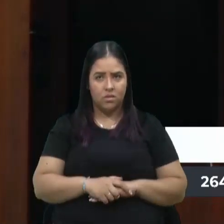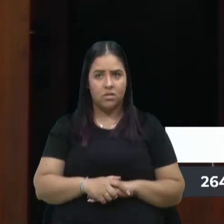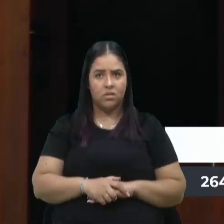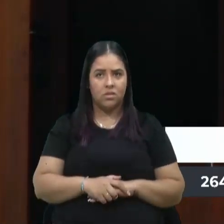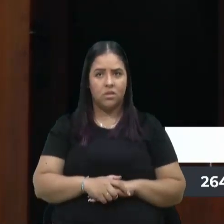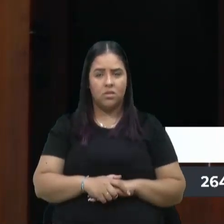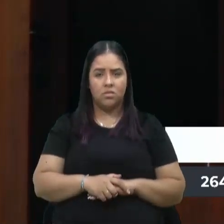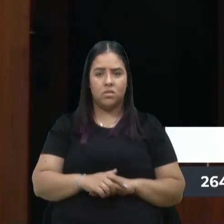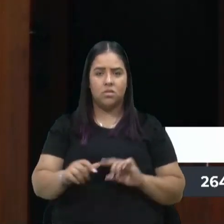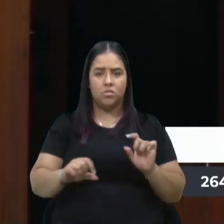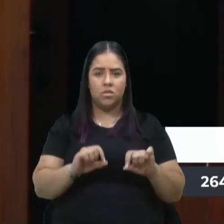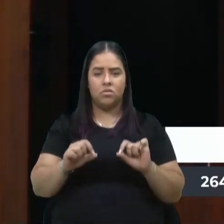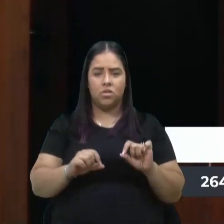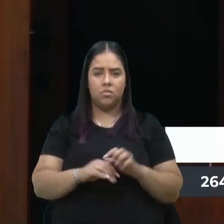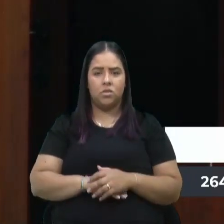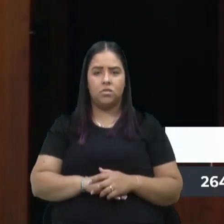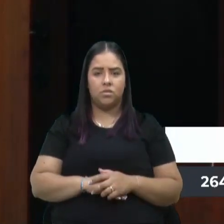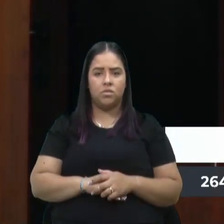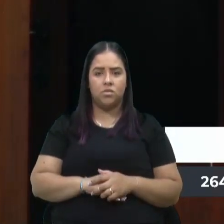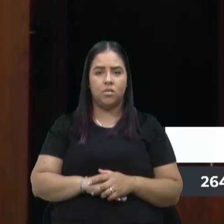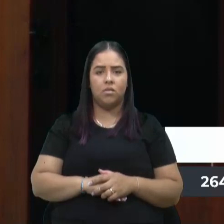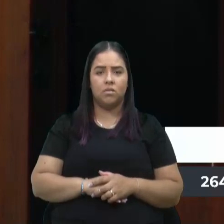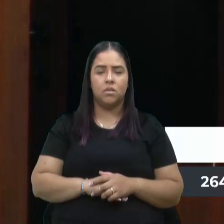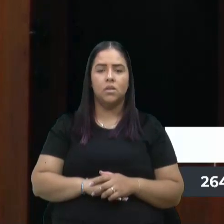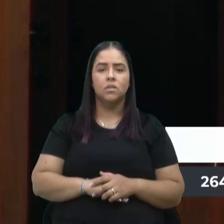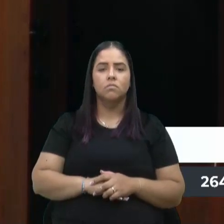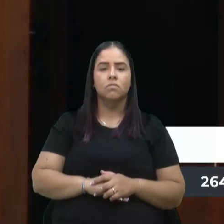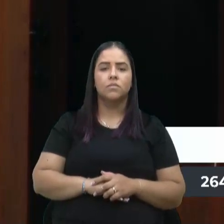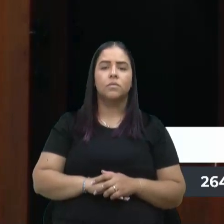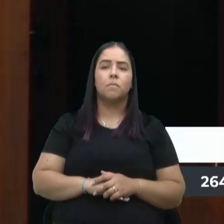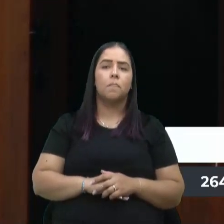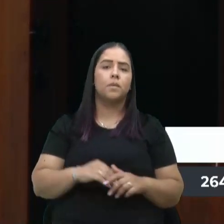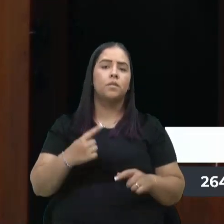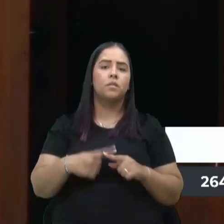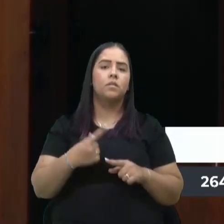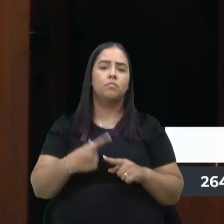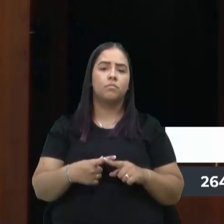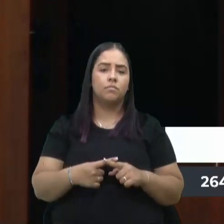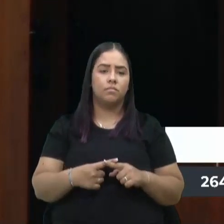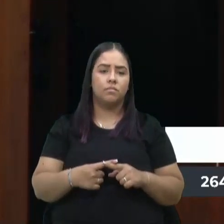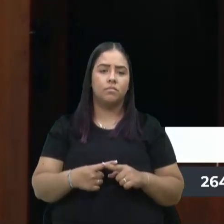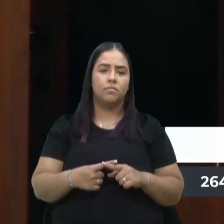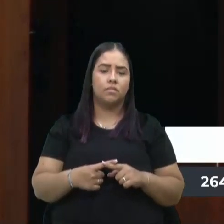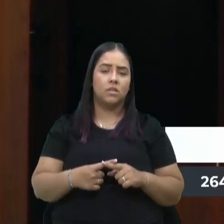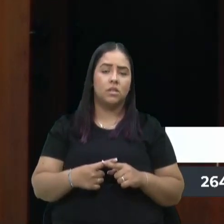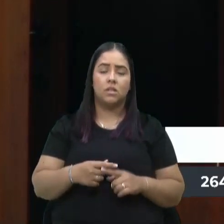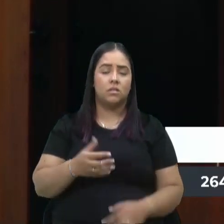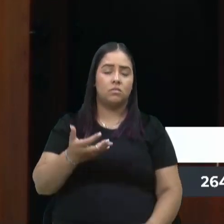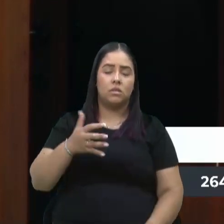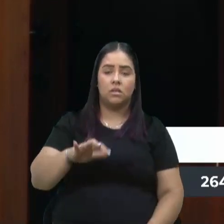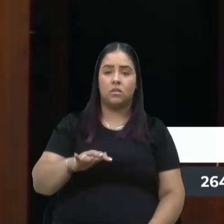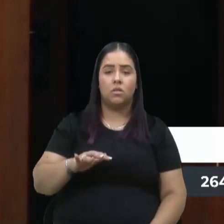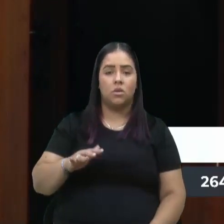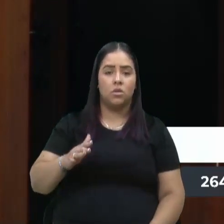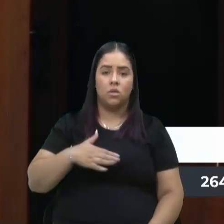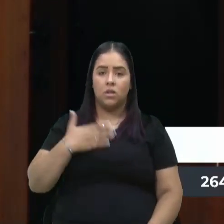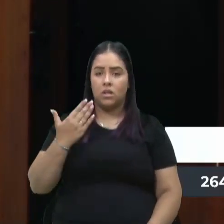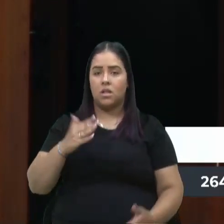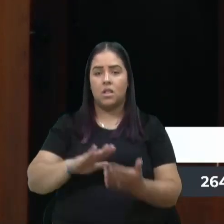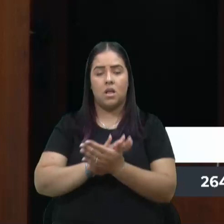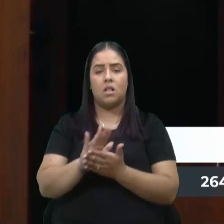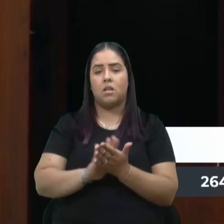causa disso. Então, aqui eu não quero fazer terra arrasada, não quero assustar ninguém,